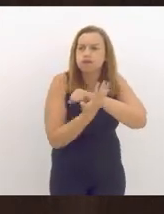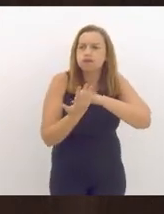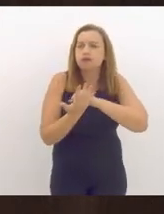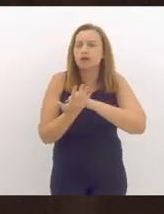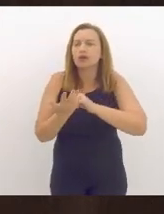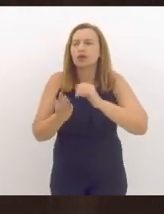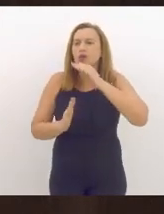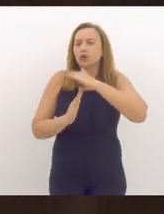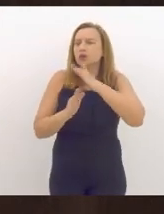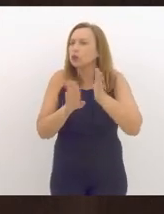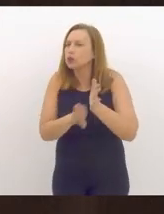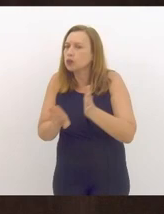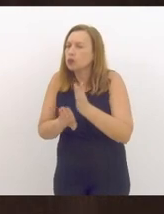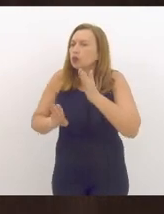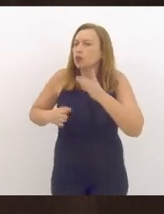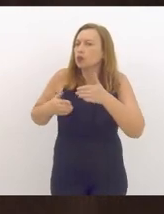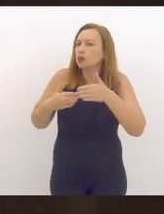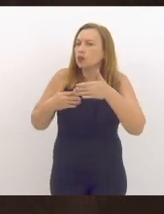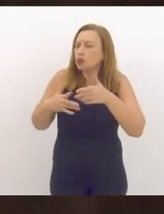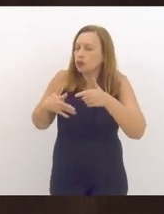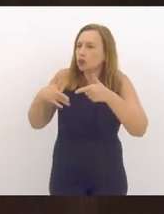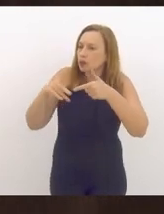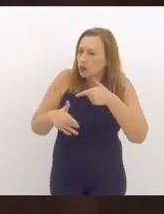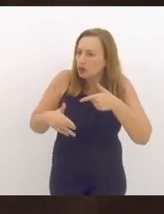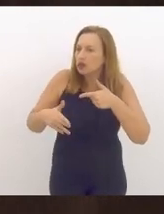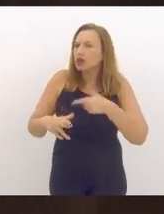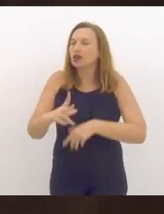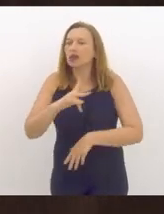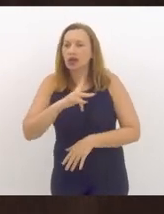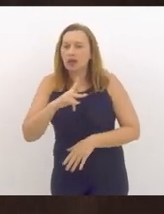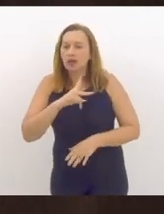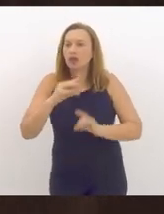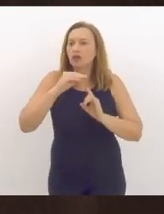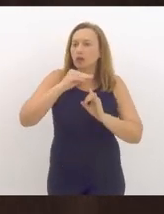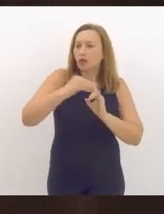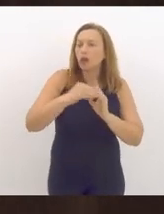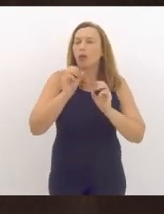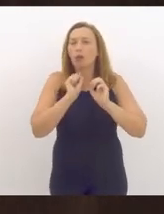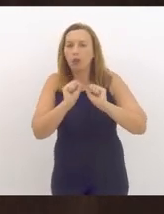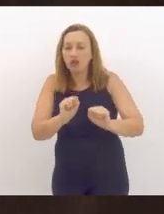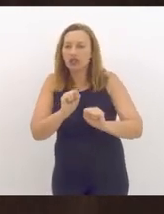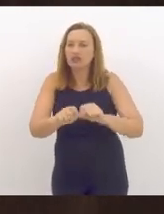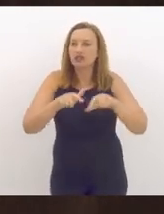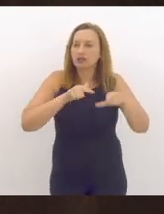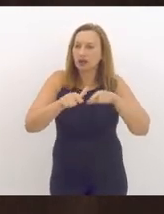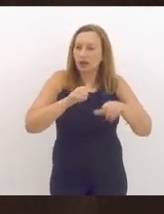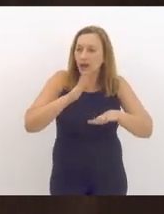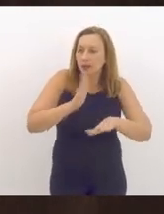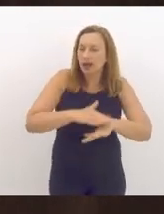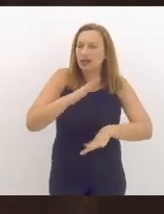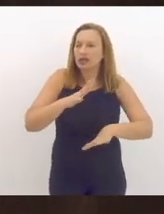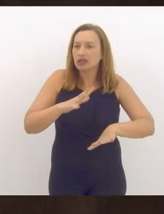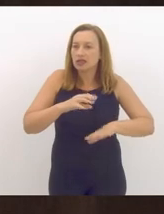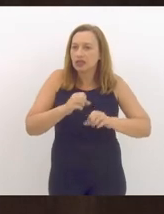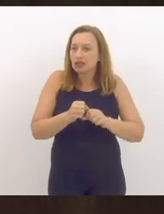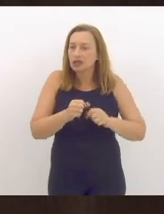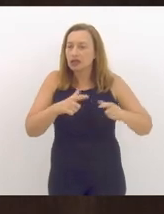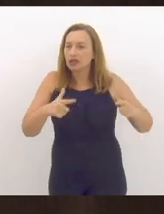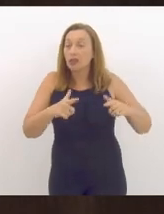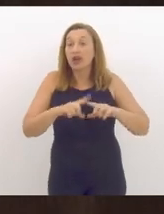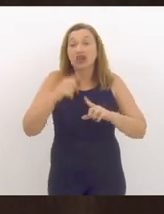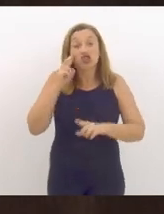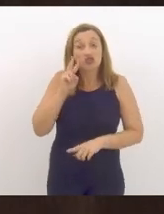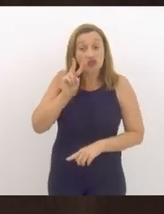o teto de gastos impediu que a própria Fiocruz pudesse fazer um trabalho ainda mais amplo. Mas a gente